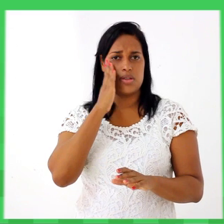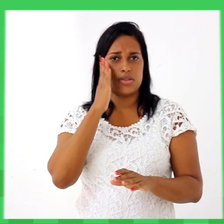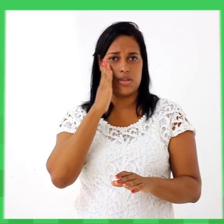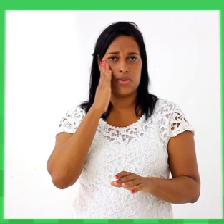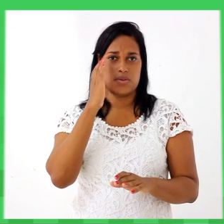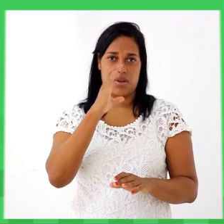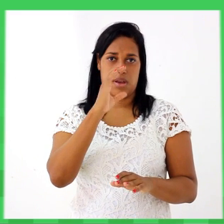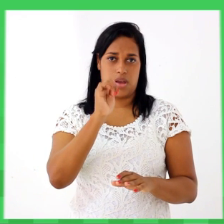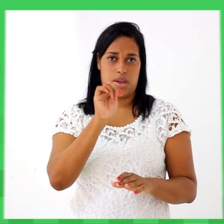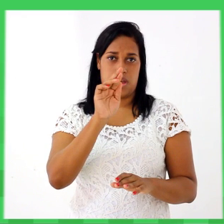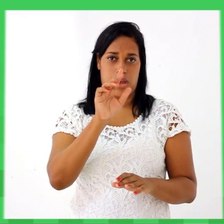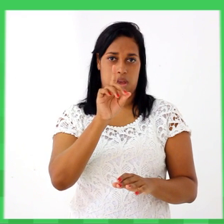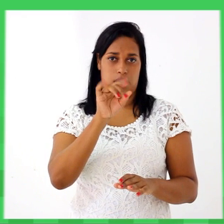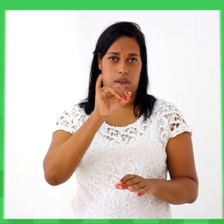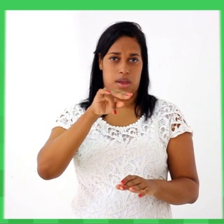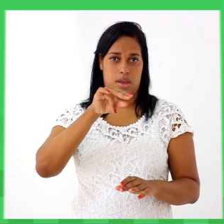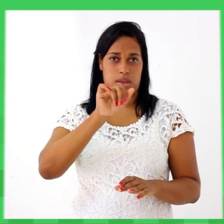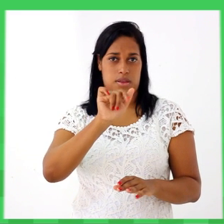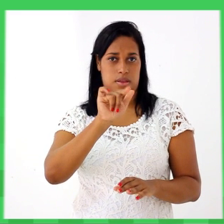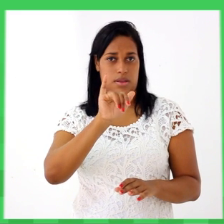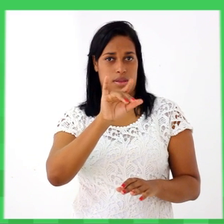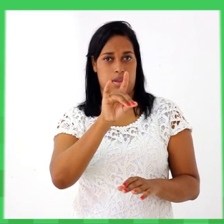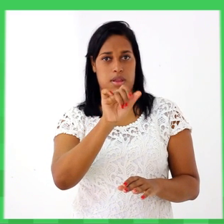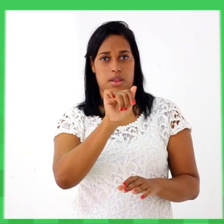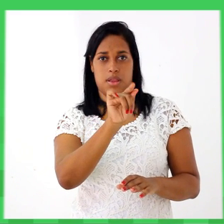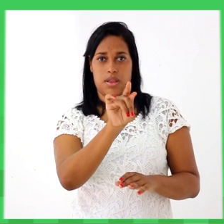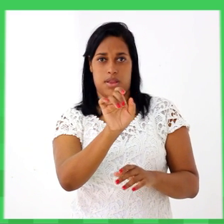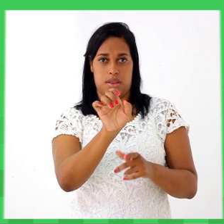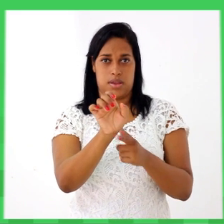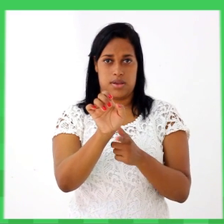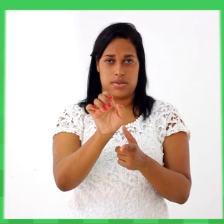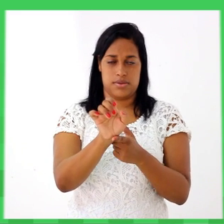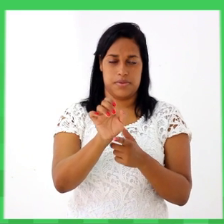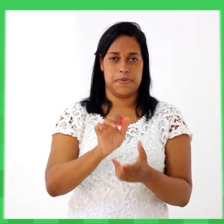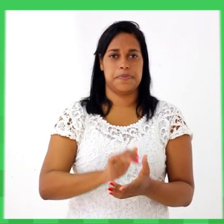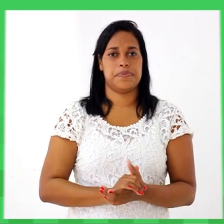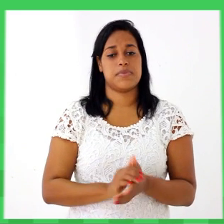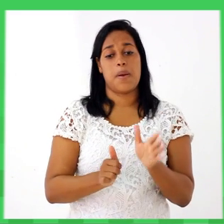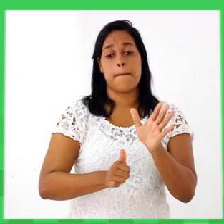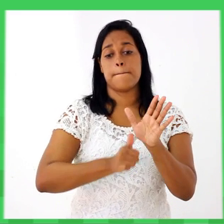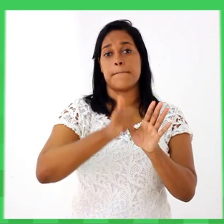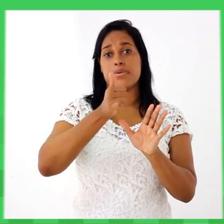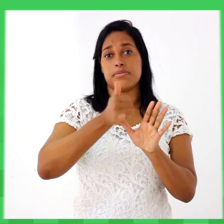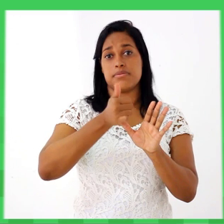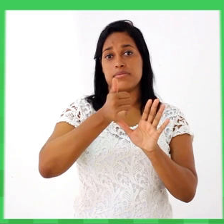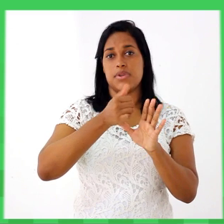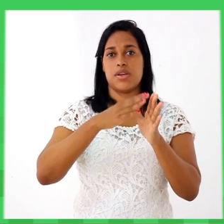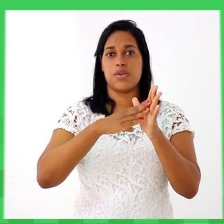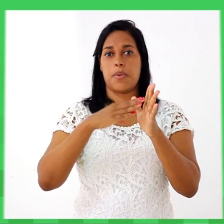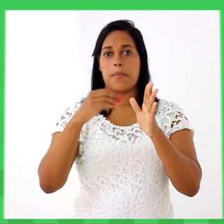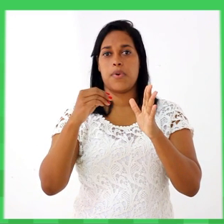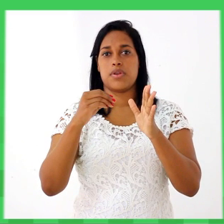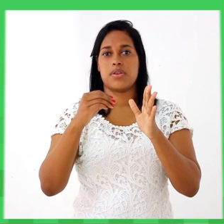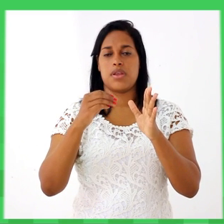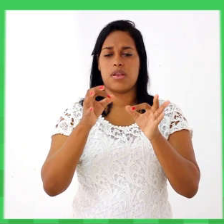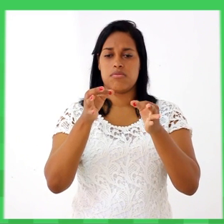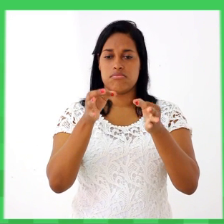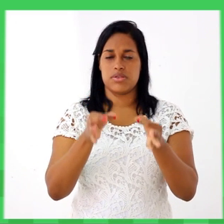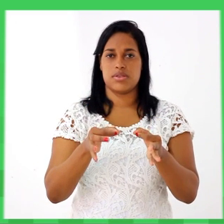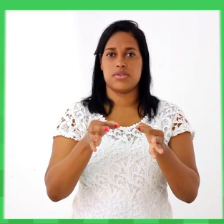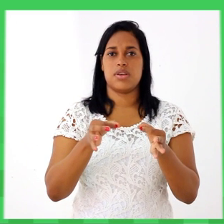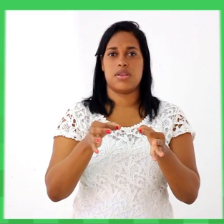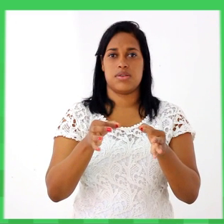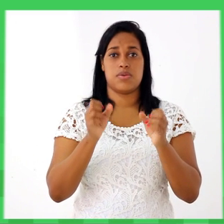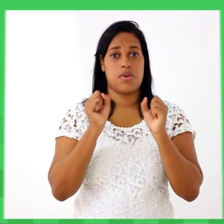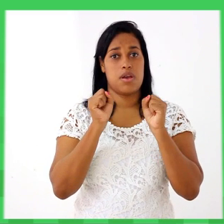cardinalidade. Vamos agora para o nosso primeiro modelo completo aqui, onde